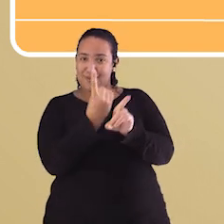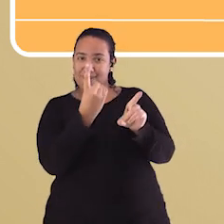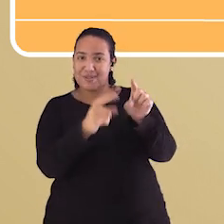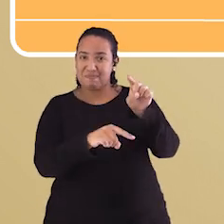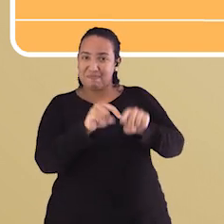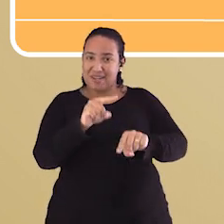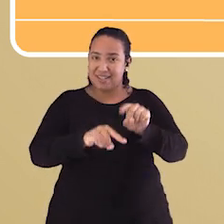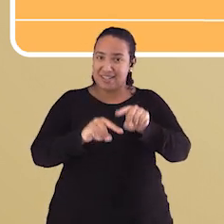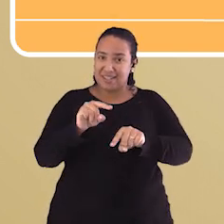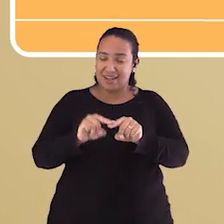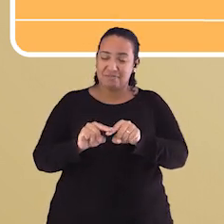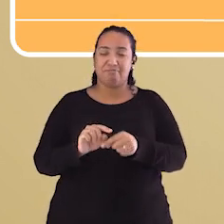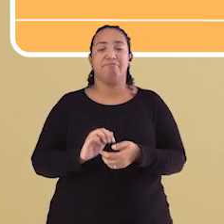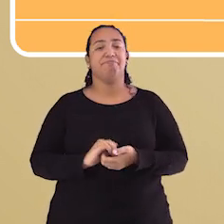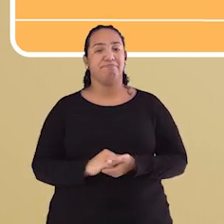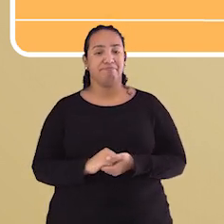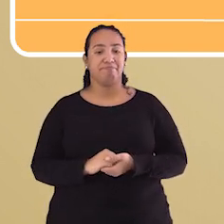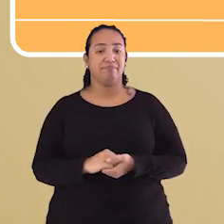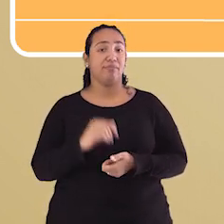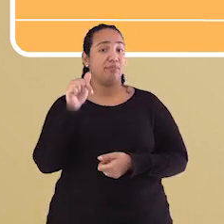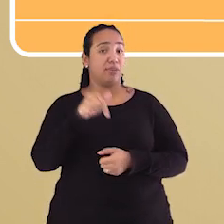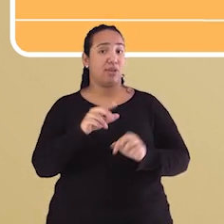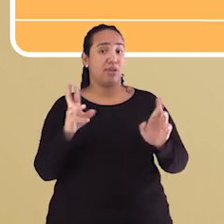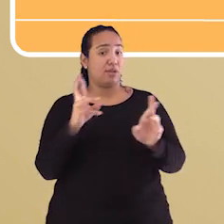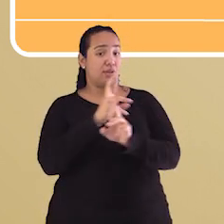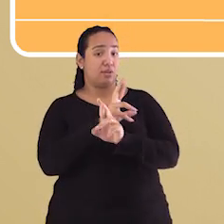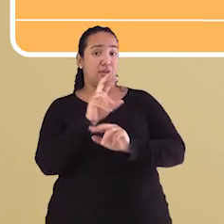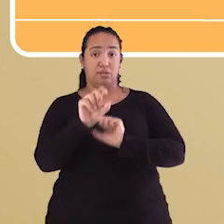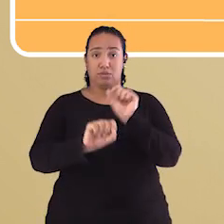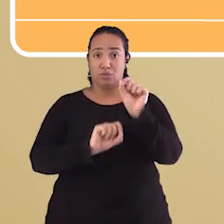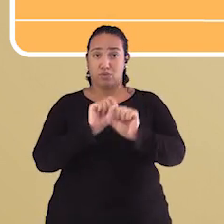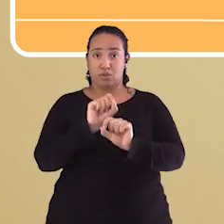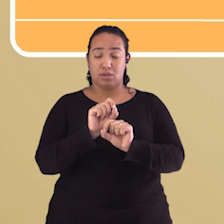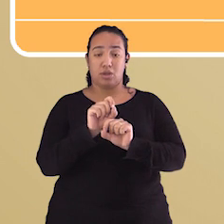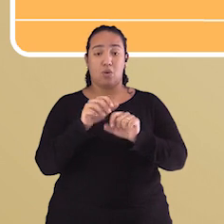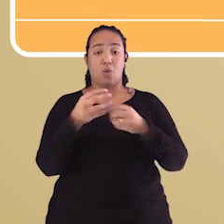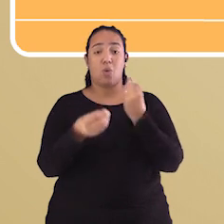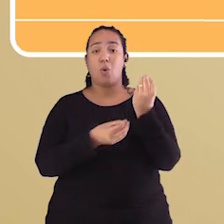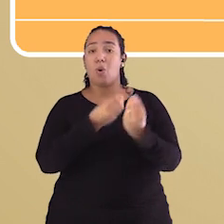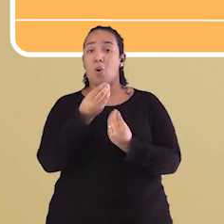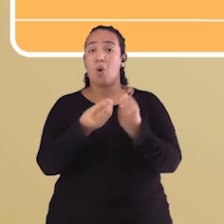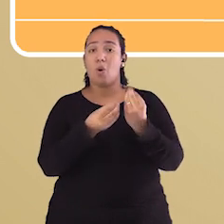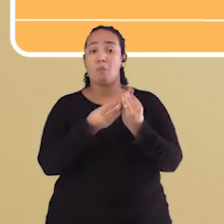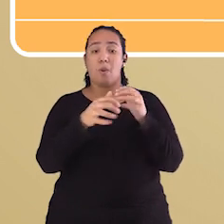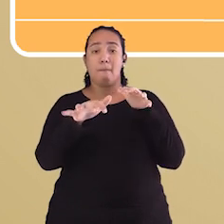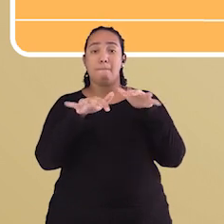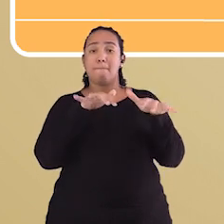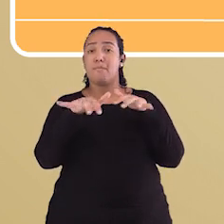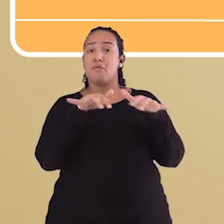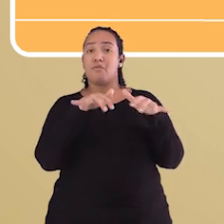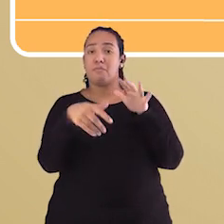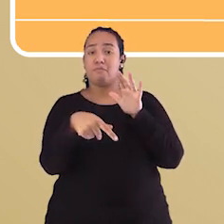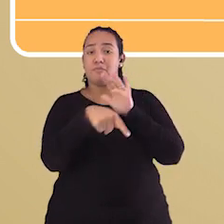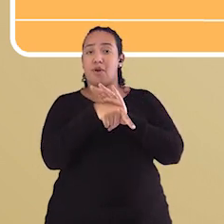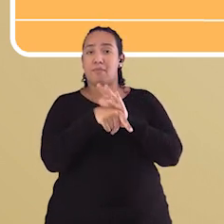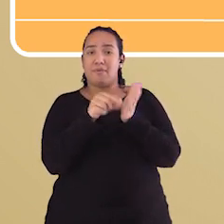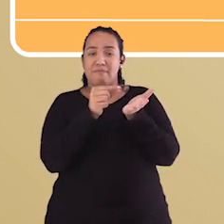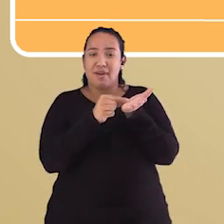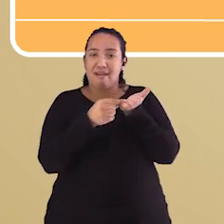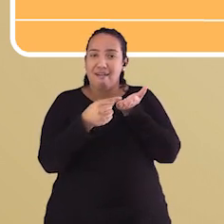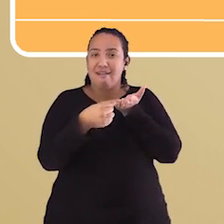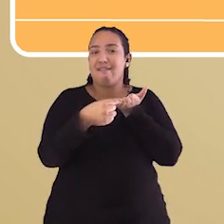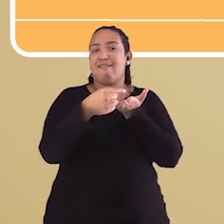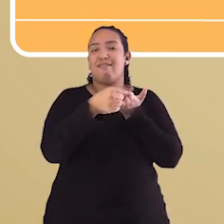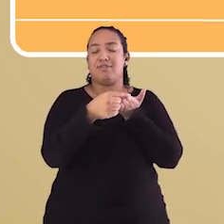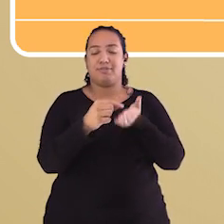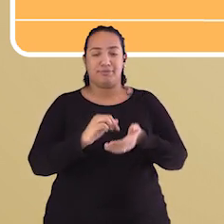os objetos apresentam, e está relacionado com a velocidade do movimento ou a agitação das partículas